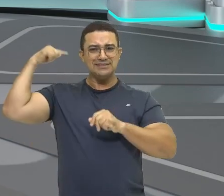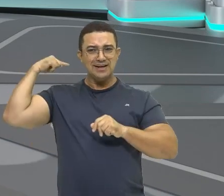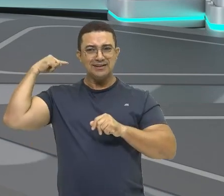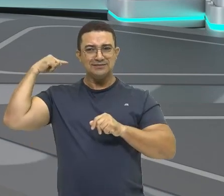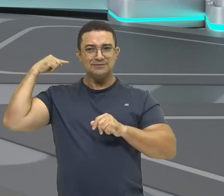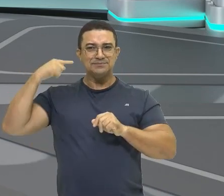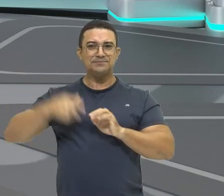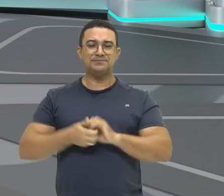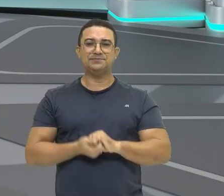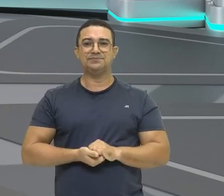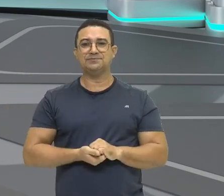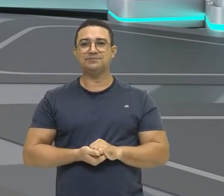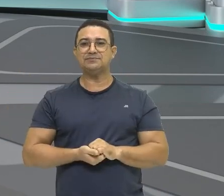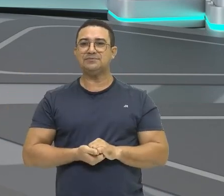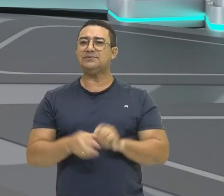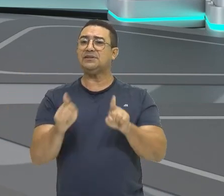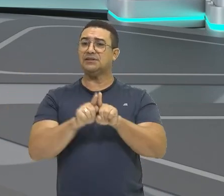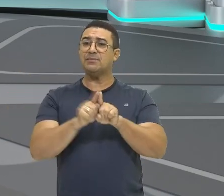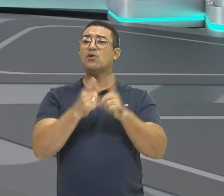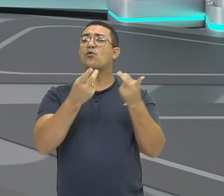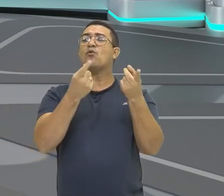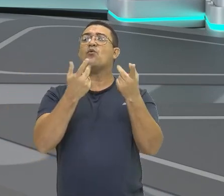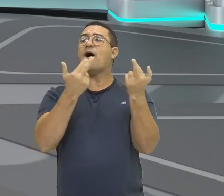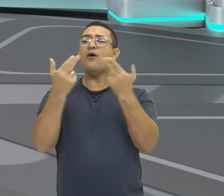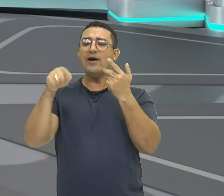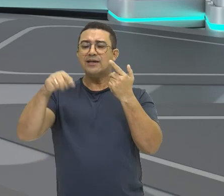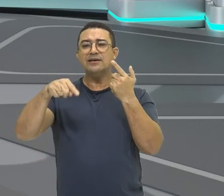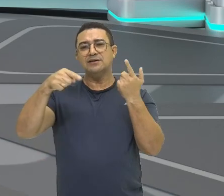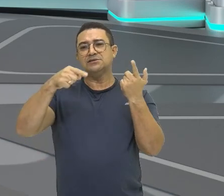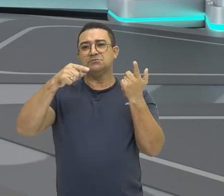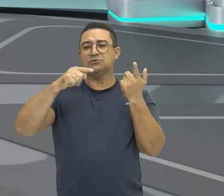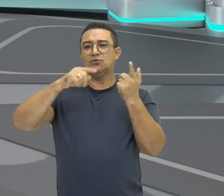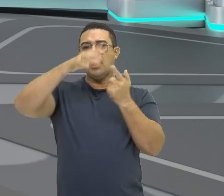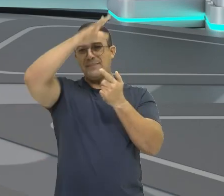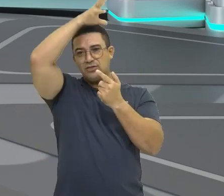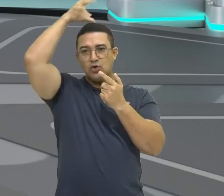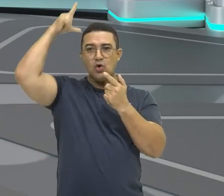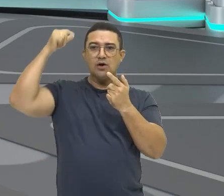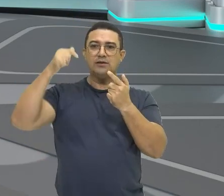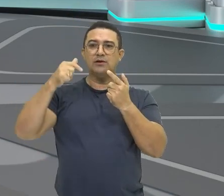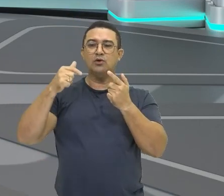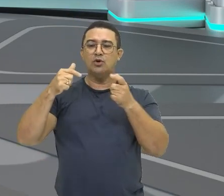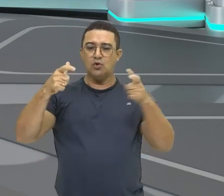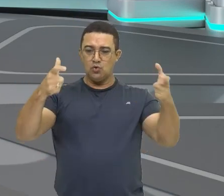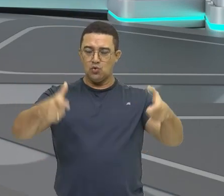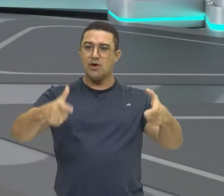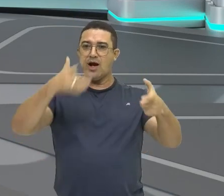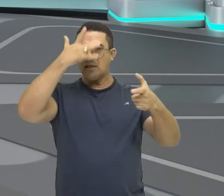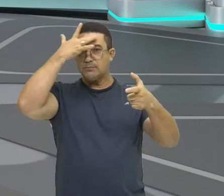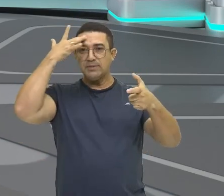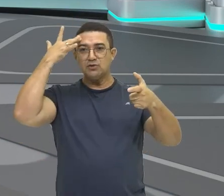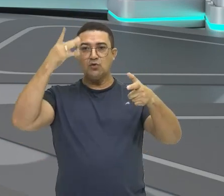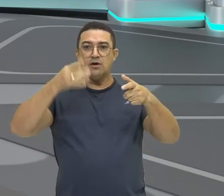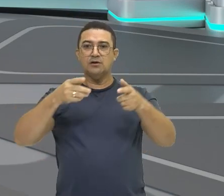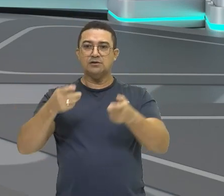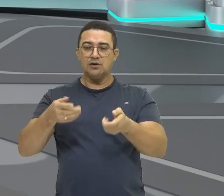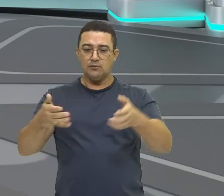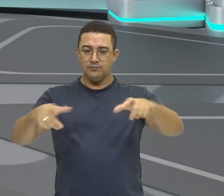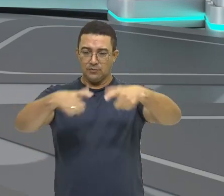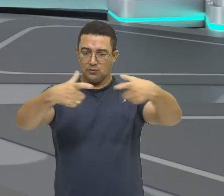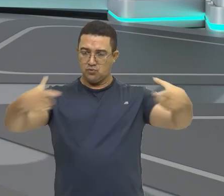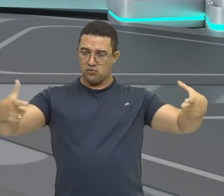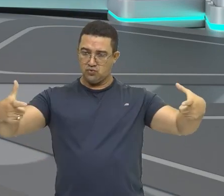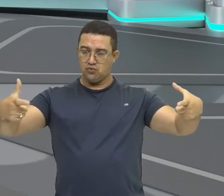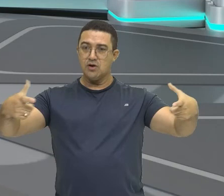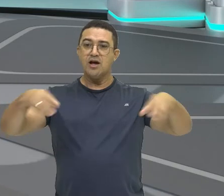o fazer da farinha, das casas de farinha. Exatamente. Né? Que é o tacho, aquele tacho grande, vai mexendo, fogão a